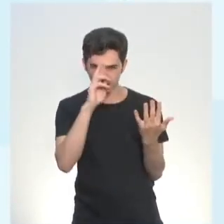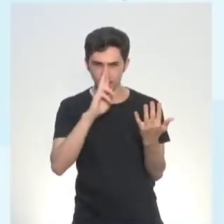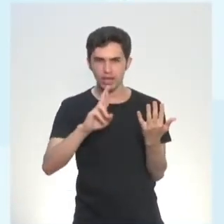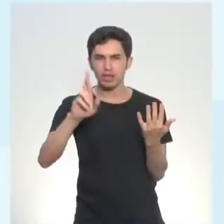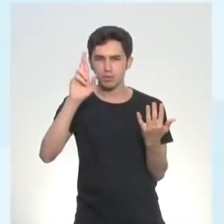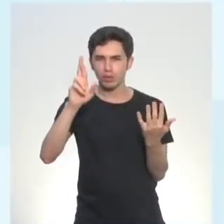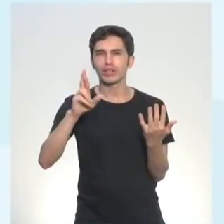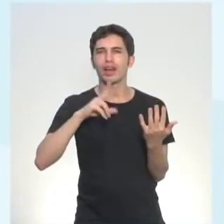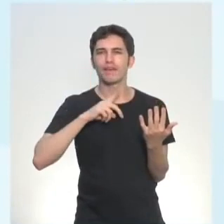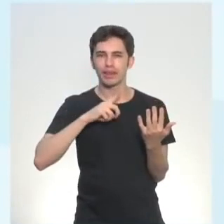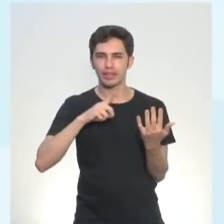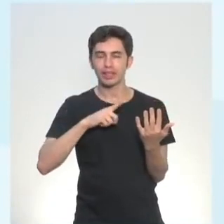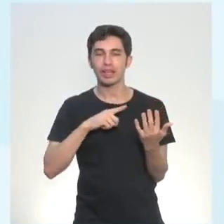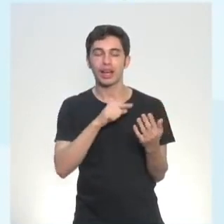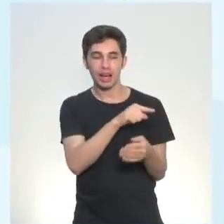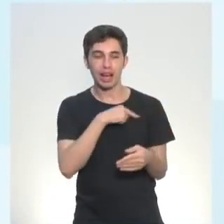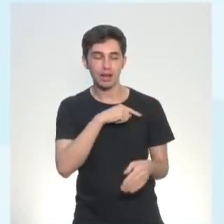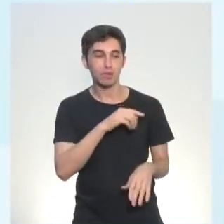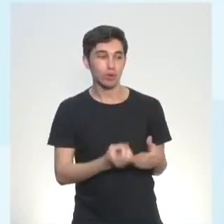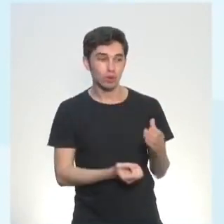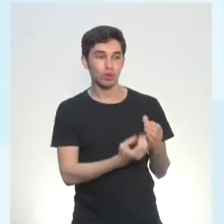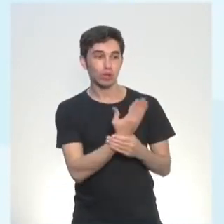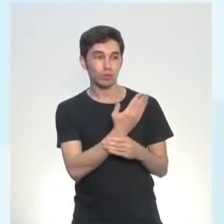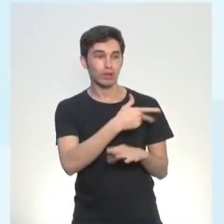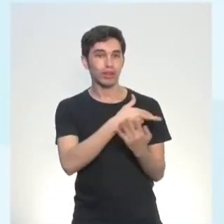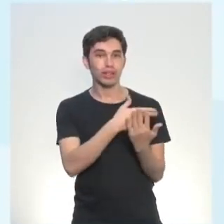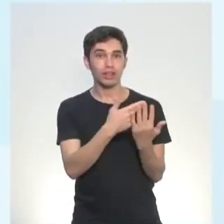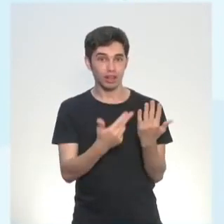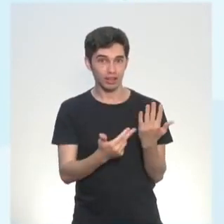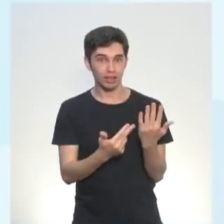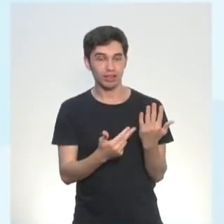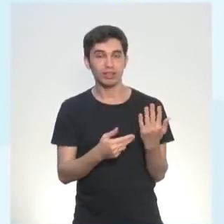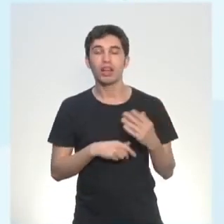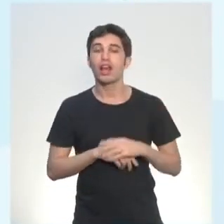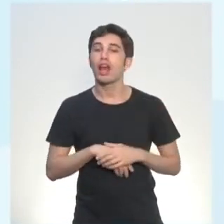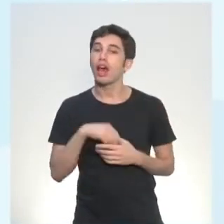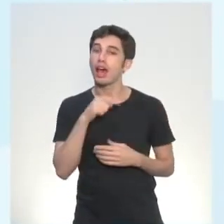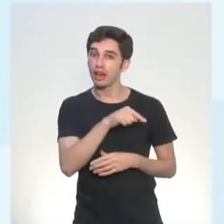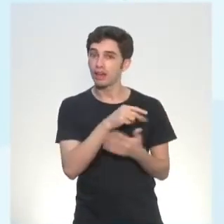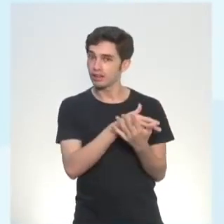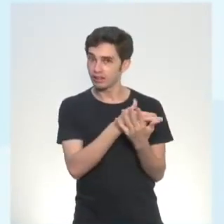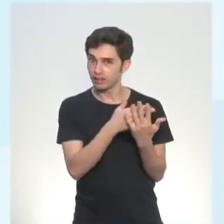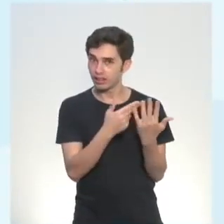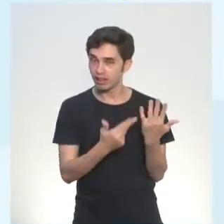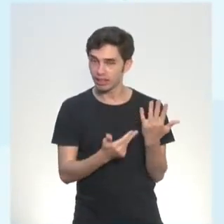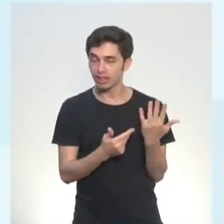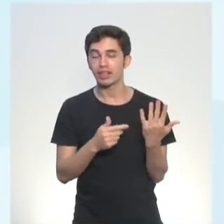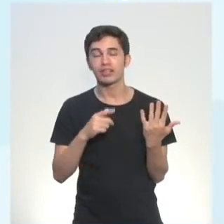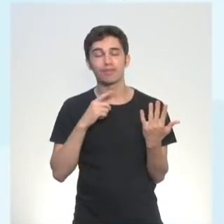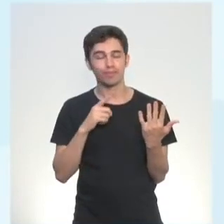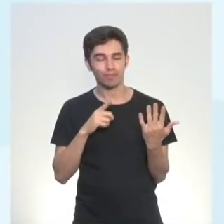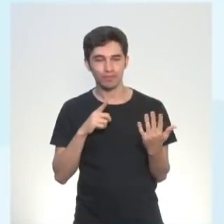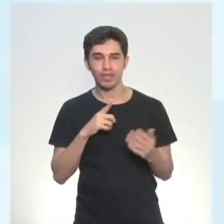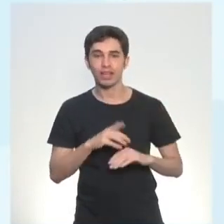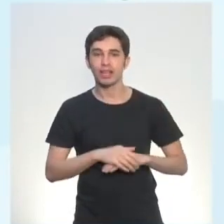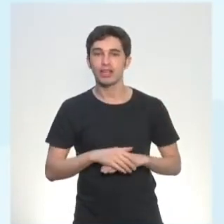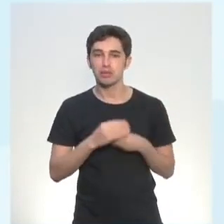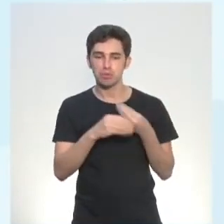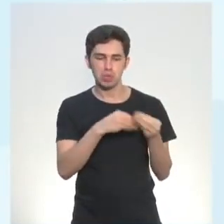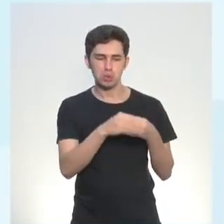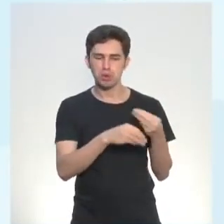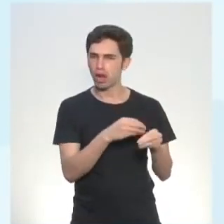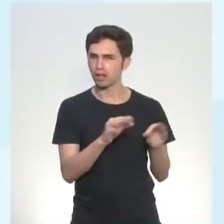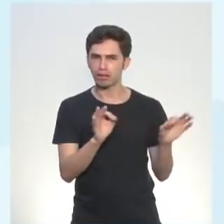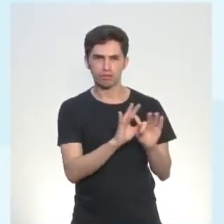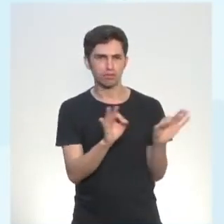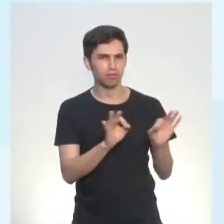fatores responsáveis pelo aparecimento das características. Essas características, então, não se misturavam,